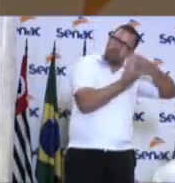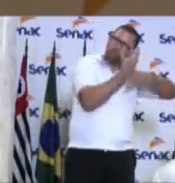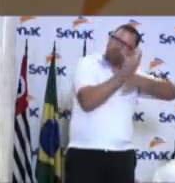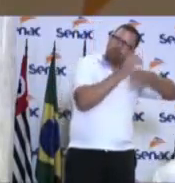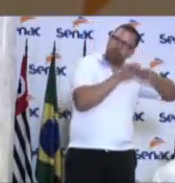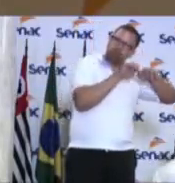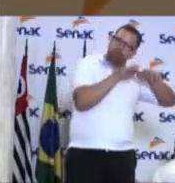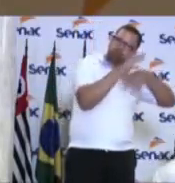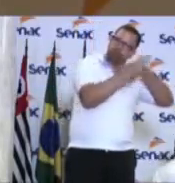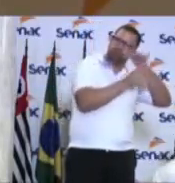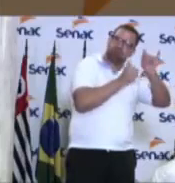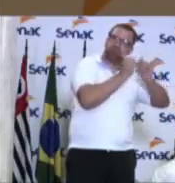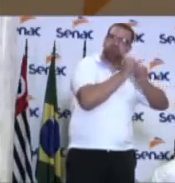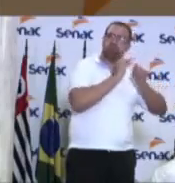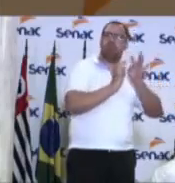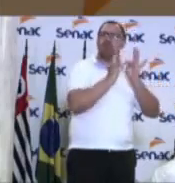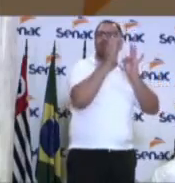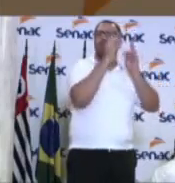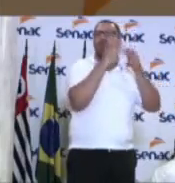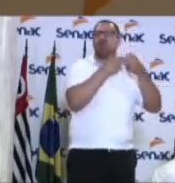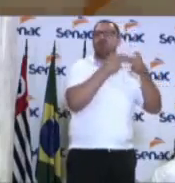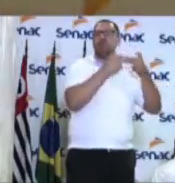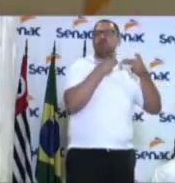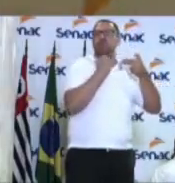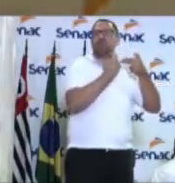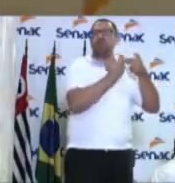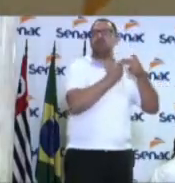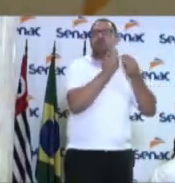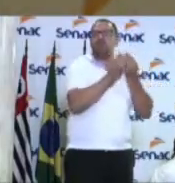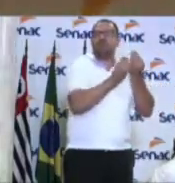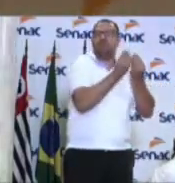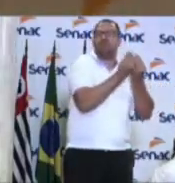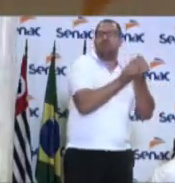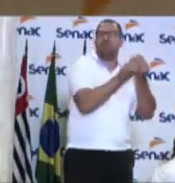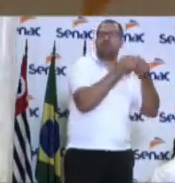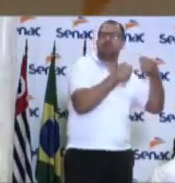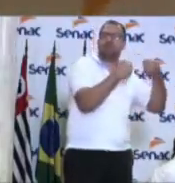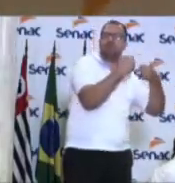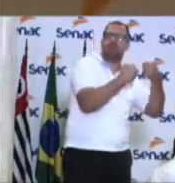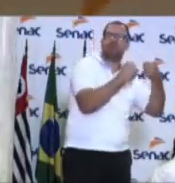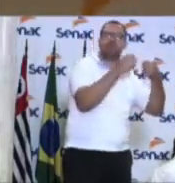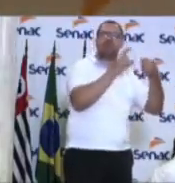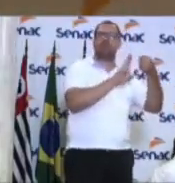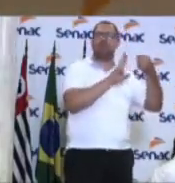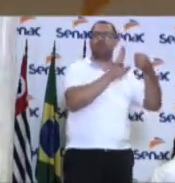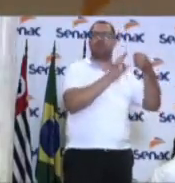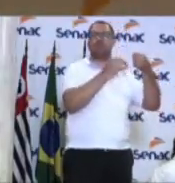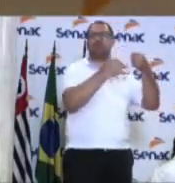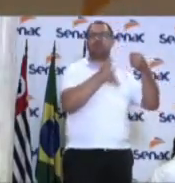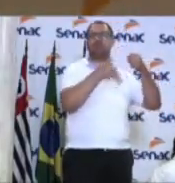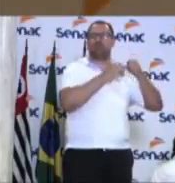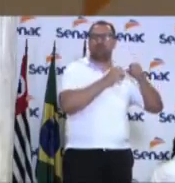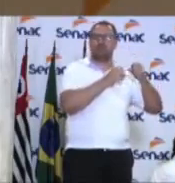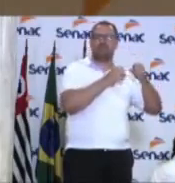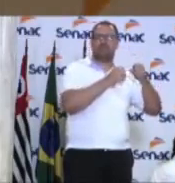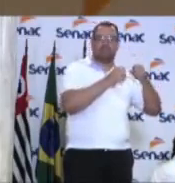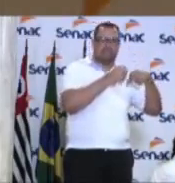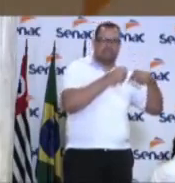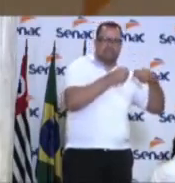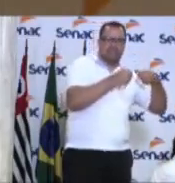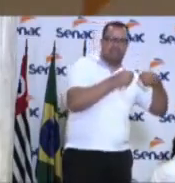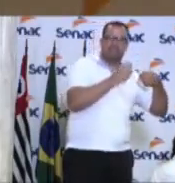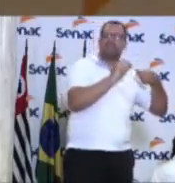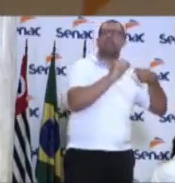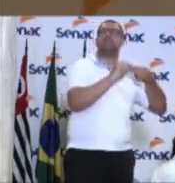né? E como nosso personagem principal. Mas como colocar o carro sem ficar absolutamente forçado? Até nesse